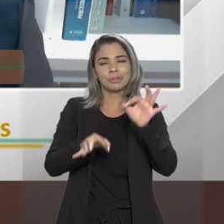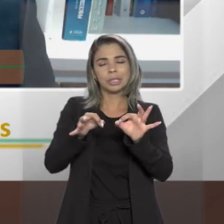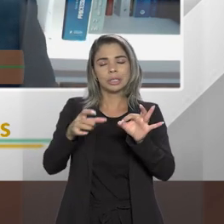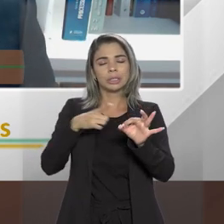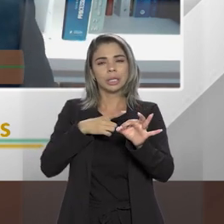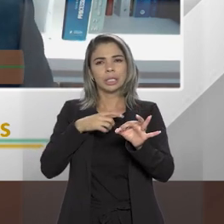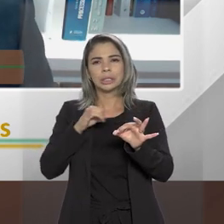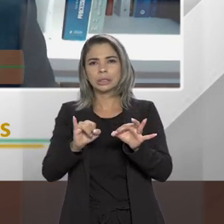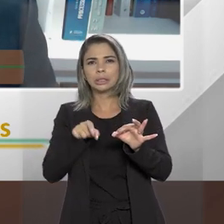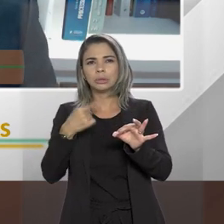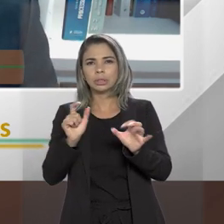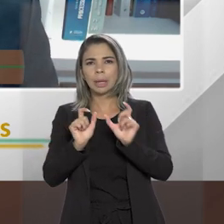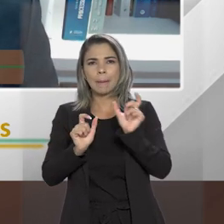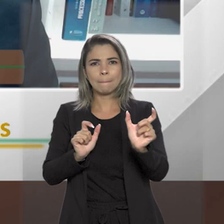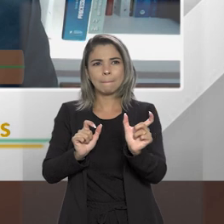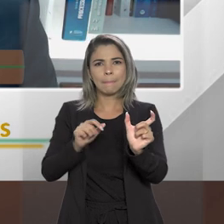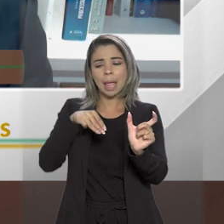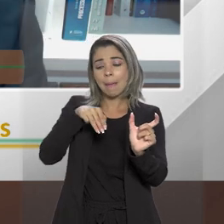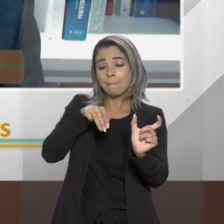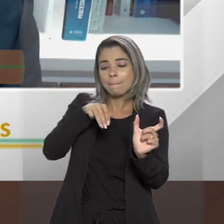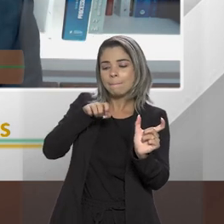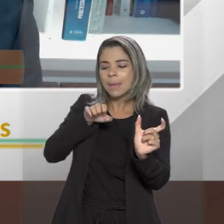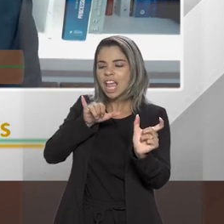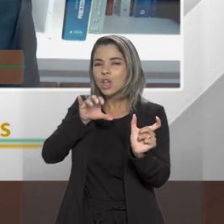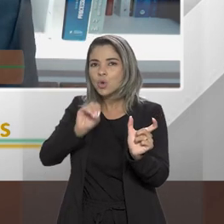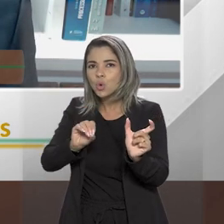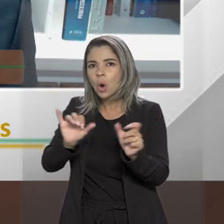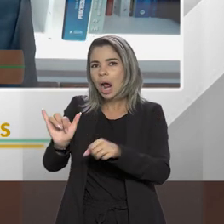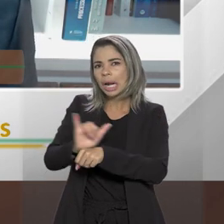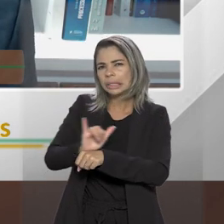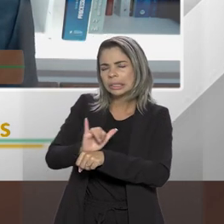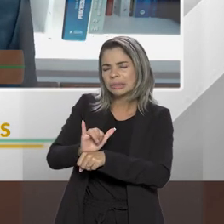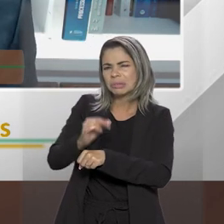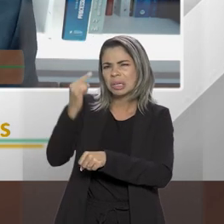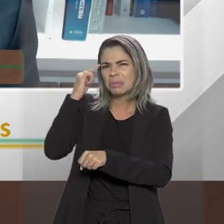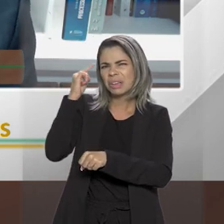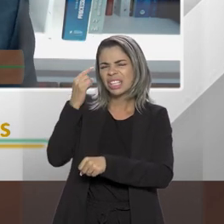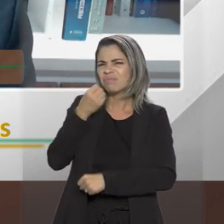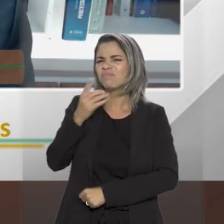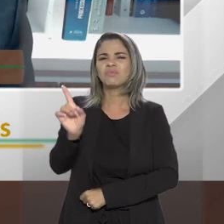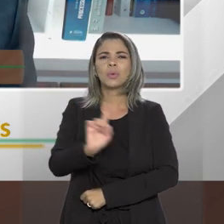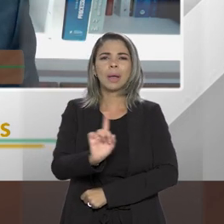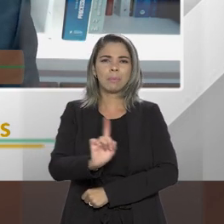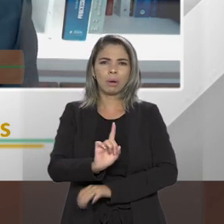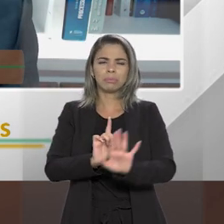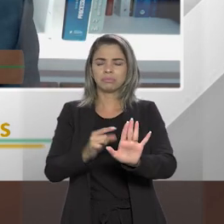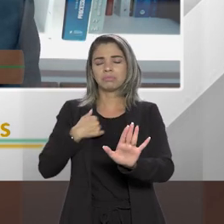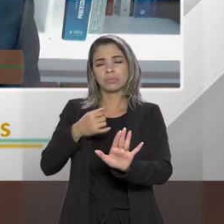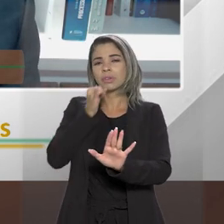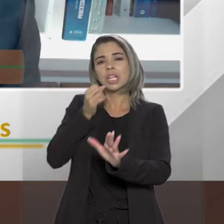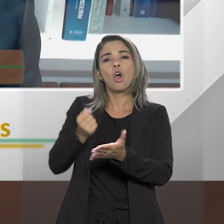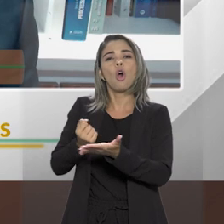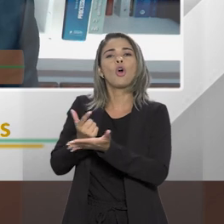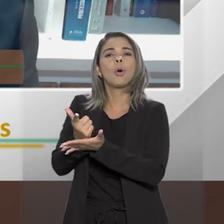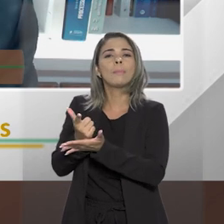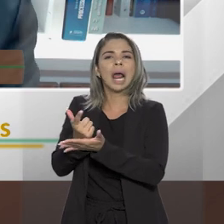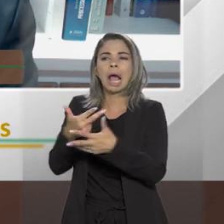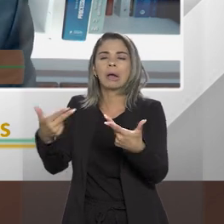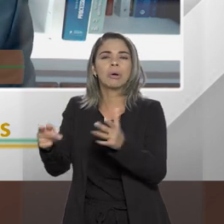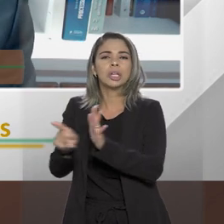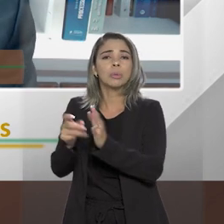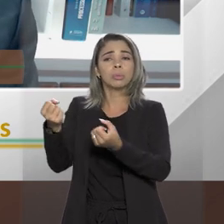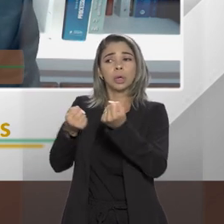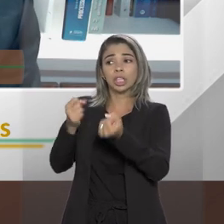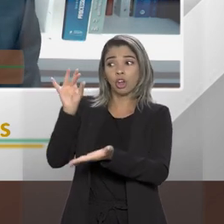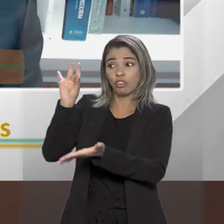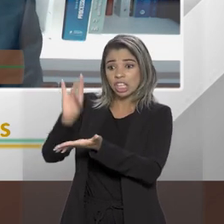nós usamos essa expressão meio alternativo, dá uma conotação não muito boa, no sentido de que, olha, eu vou comprar uma peça para o meu carro, eu tenho a original e eu